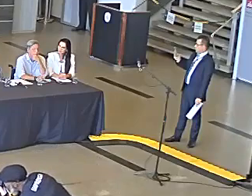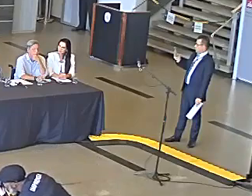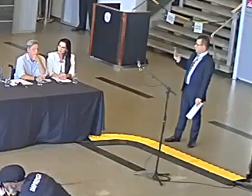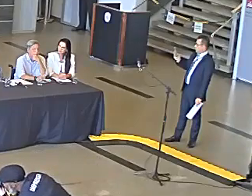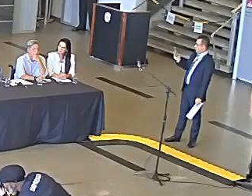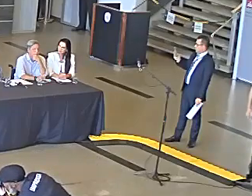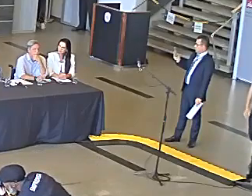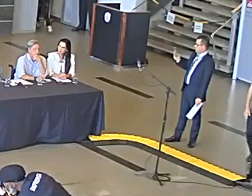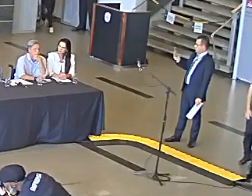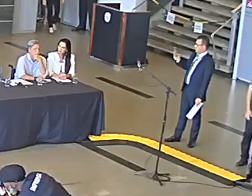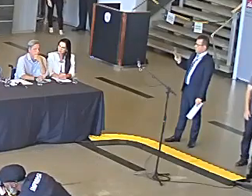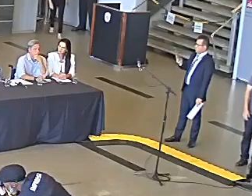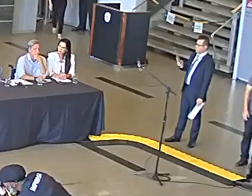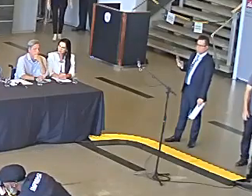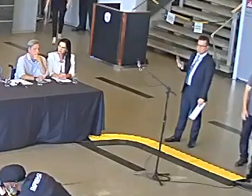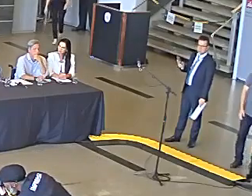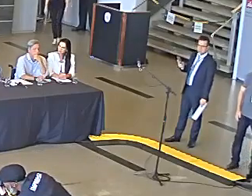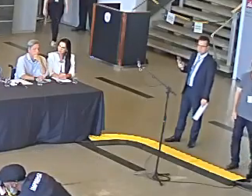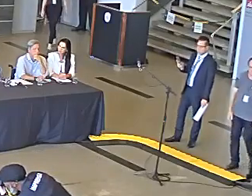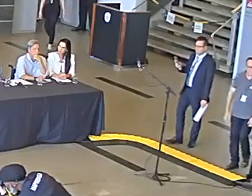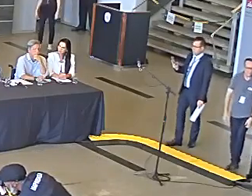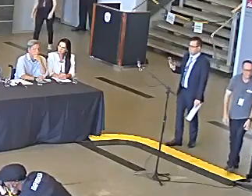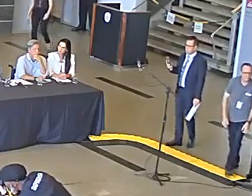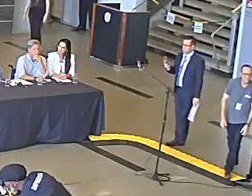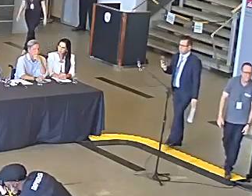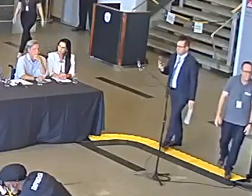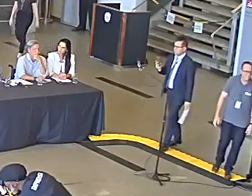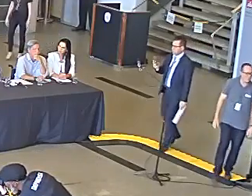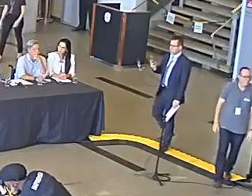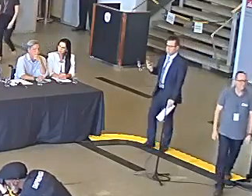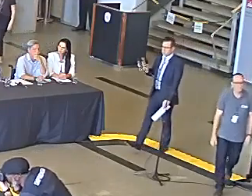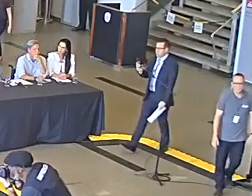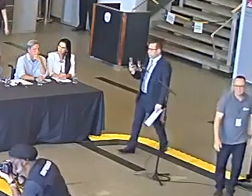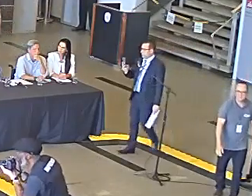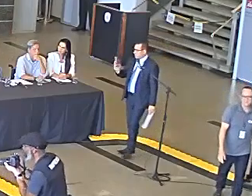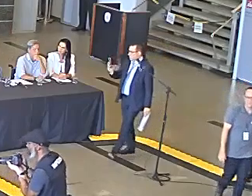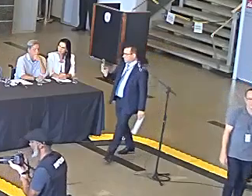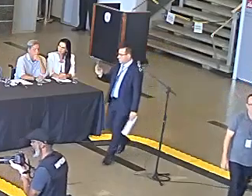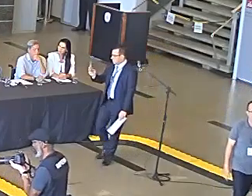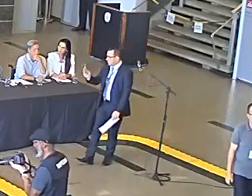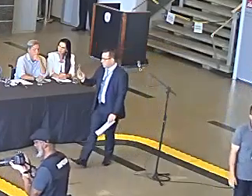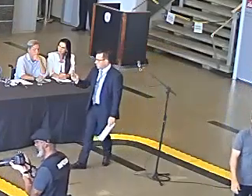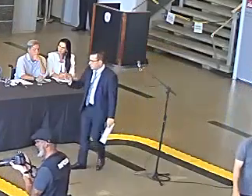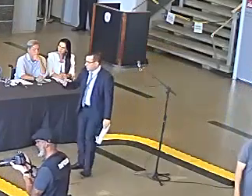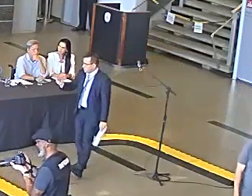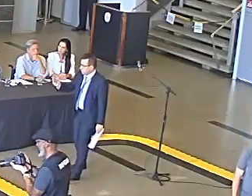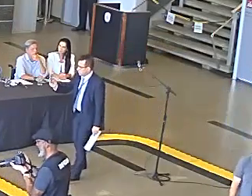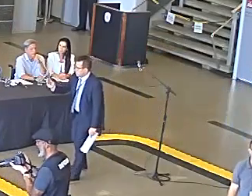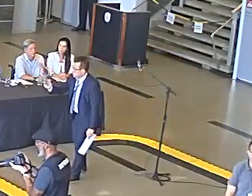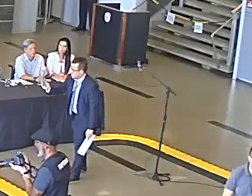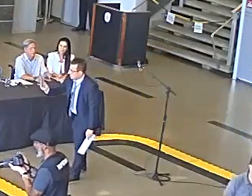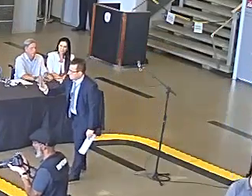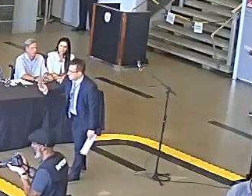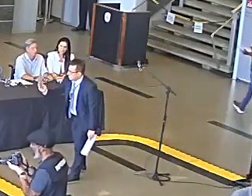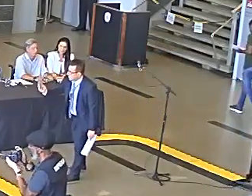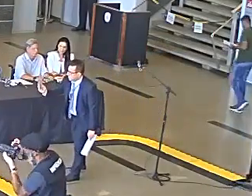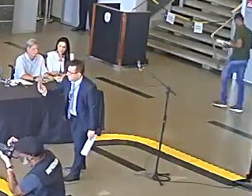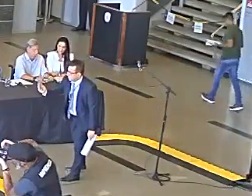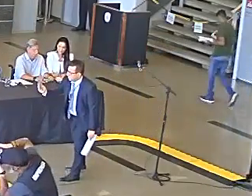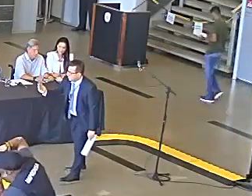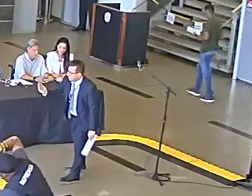com deficiência que chegam até os guichês para fazer a sua aquisição de suas passagens, estão passando por uma humilhação muito